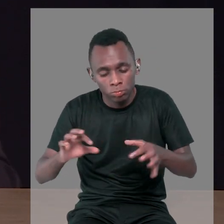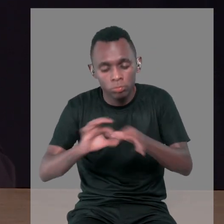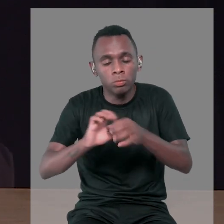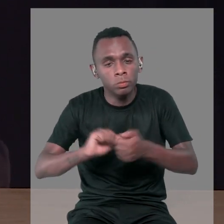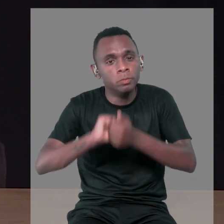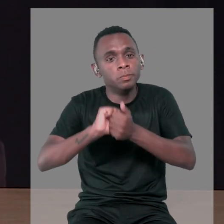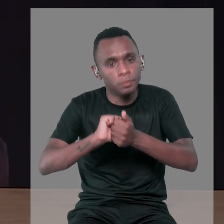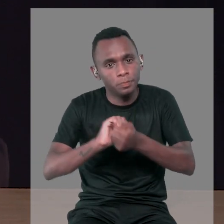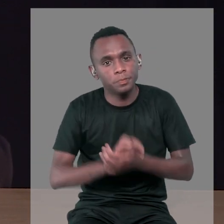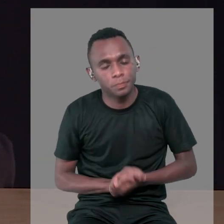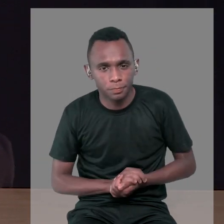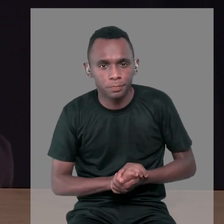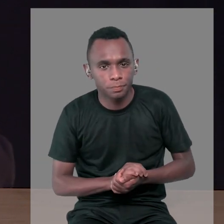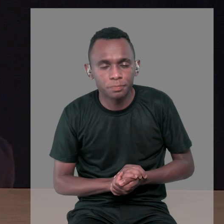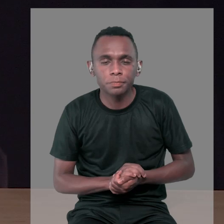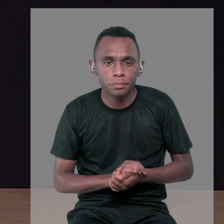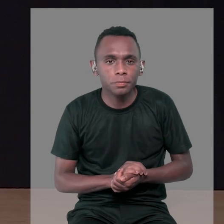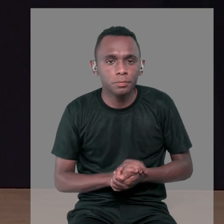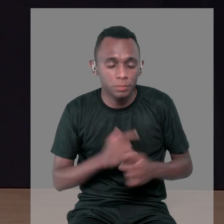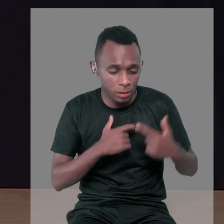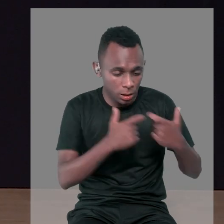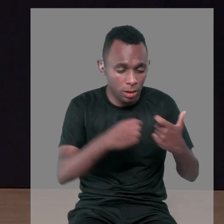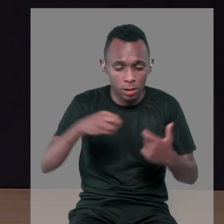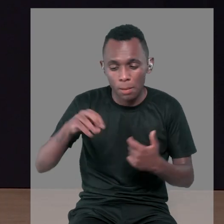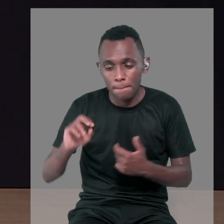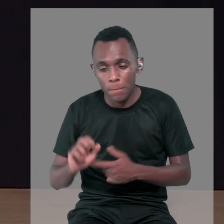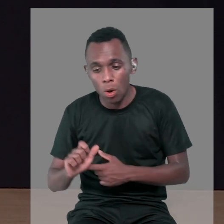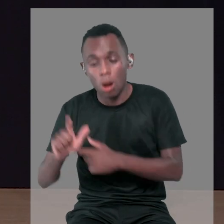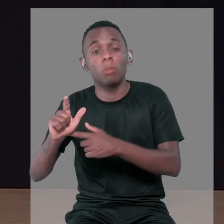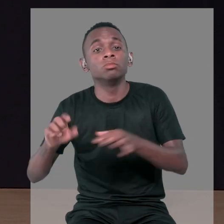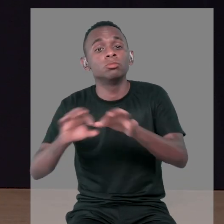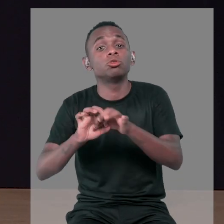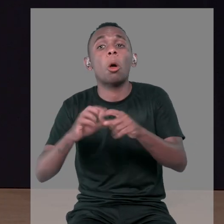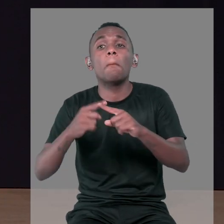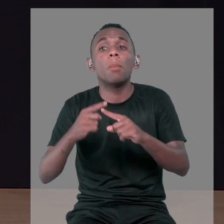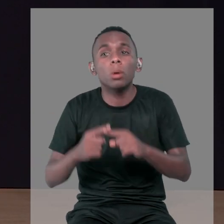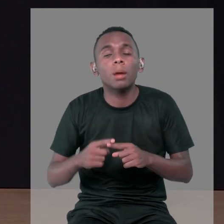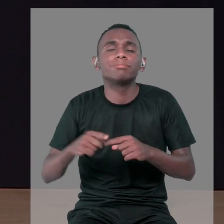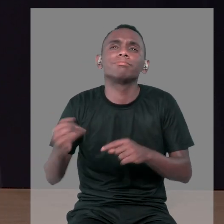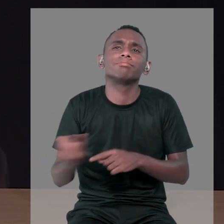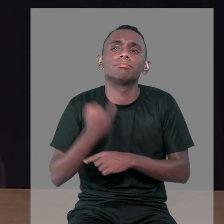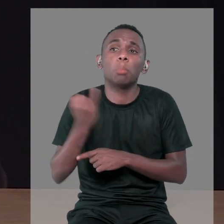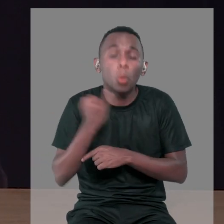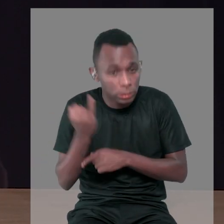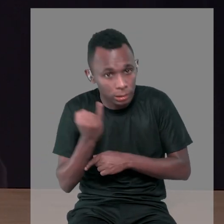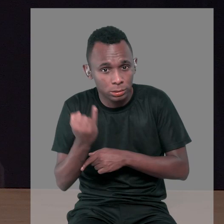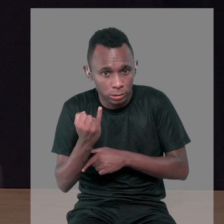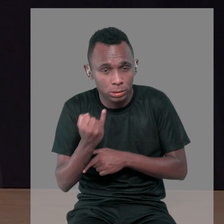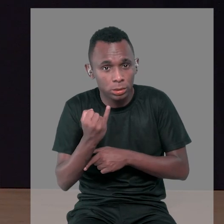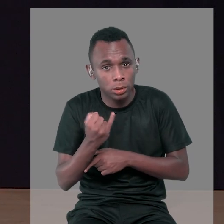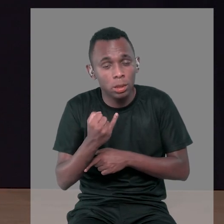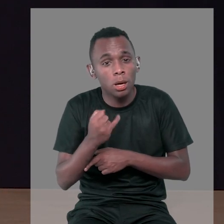Voltam a dar as mãos porque, diz ele, é importante sublinhar que a definição moral da guerra não depende